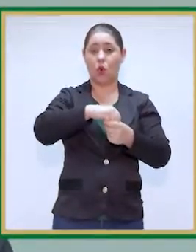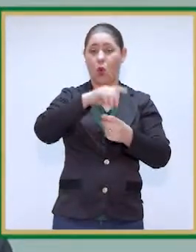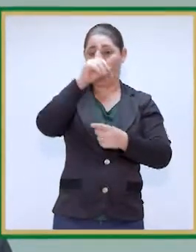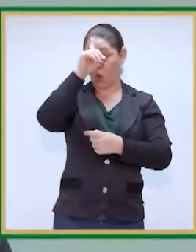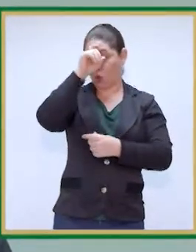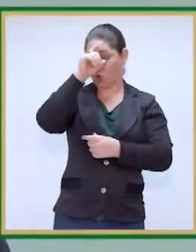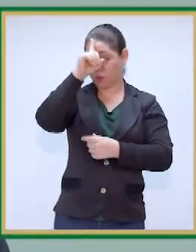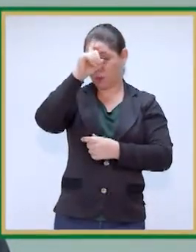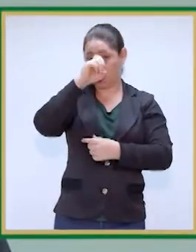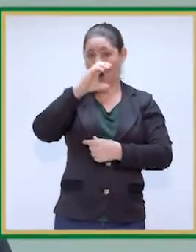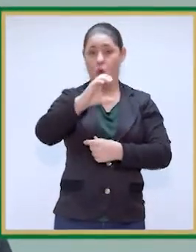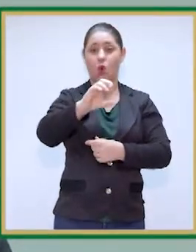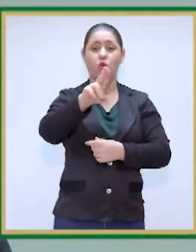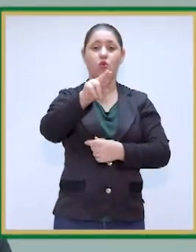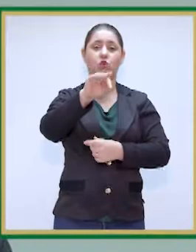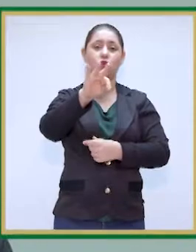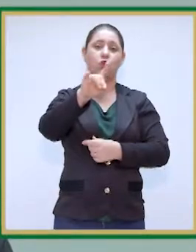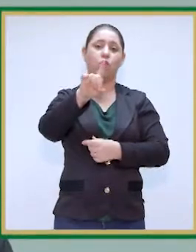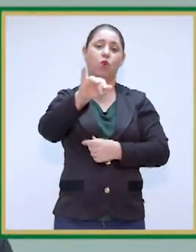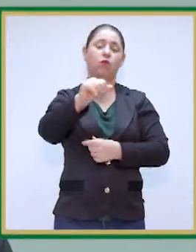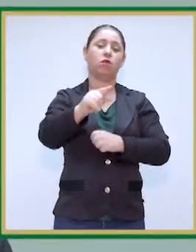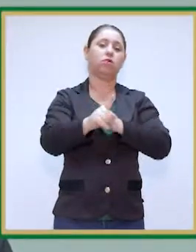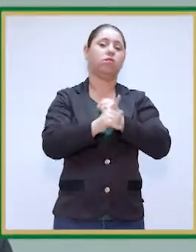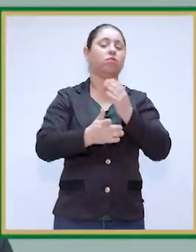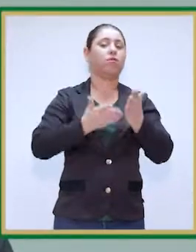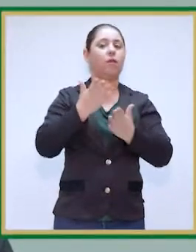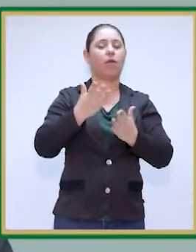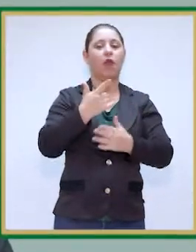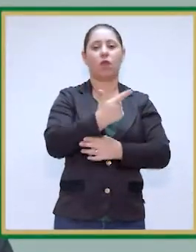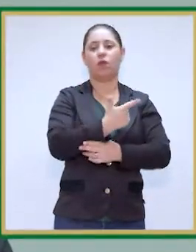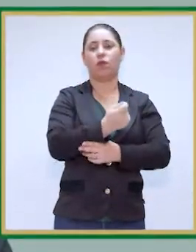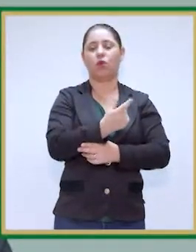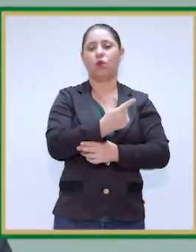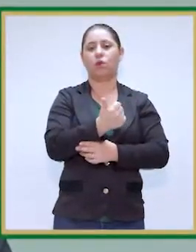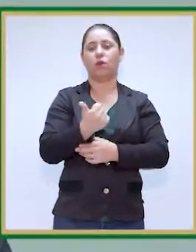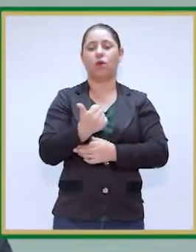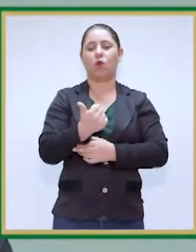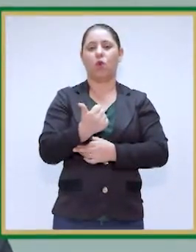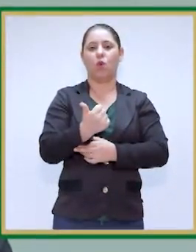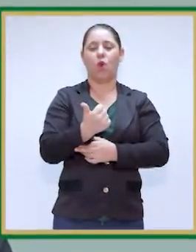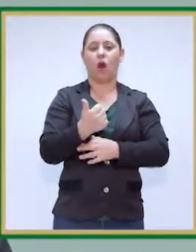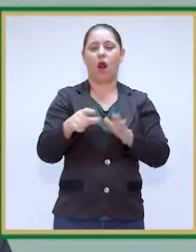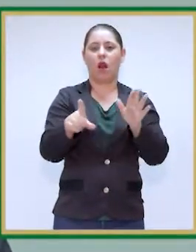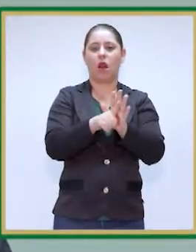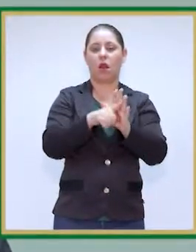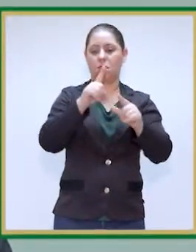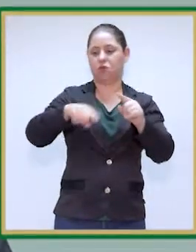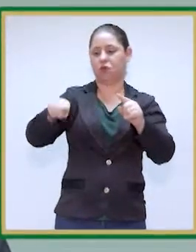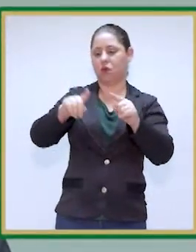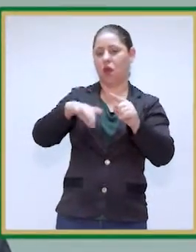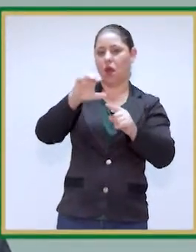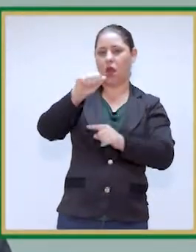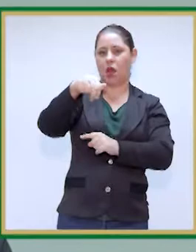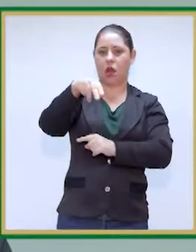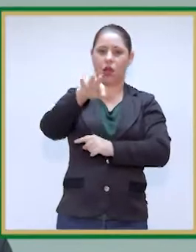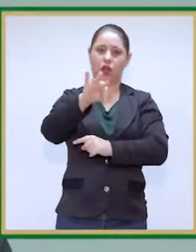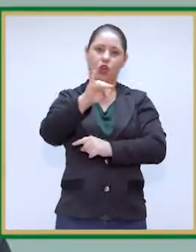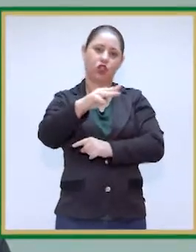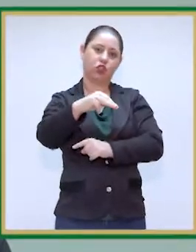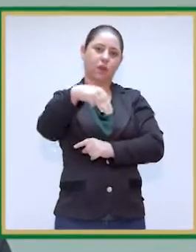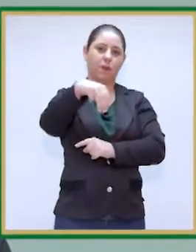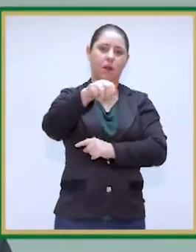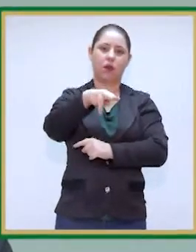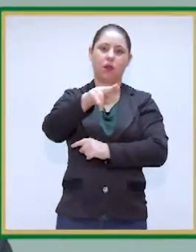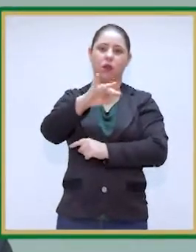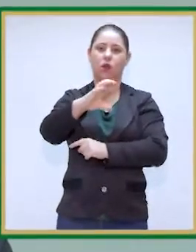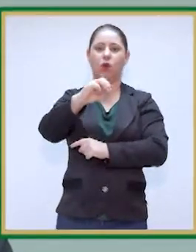de Custódia e Tratamento. A partir de 2001, com a lei antimanicomial, esses espaços de